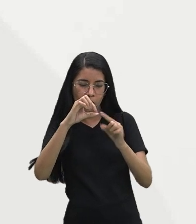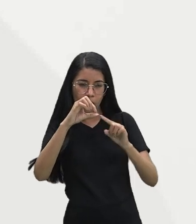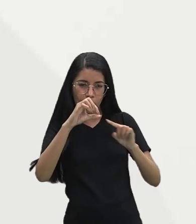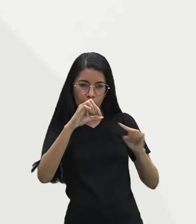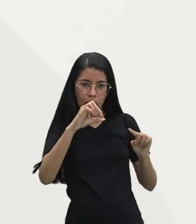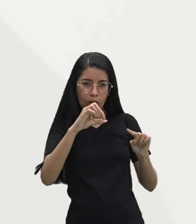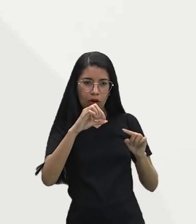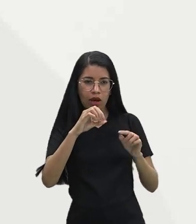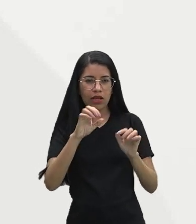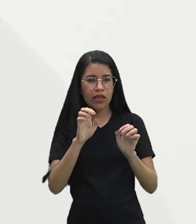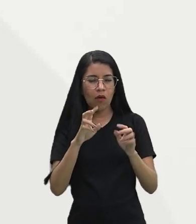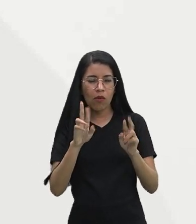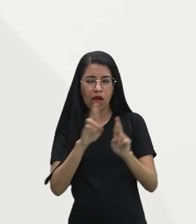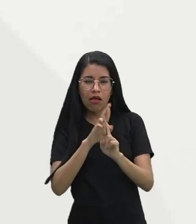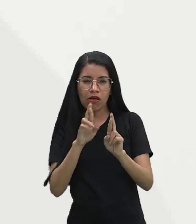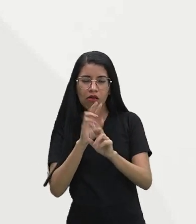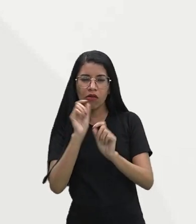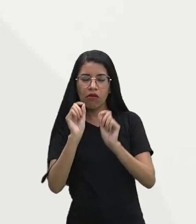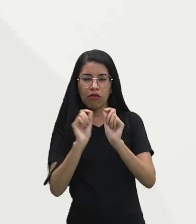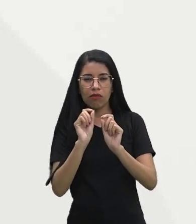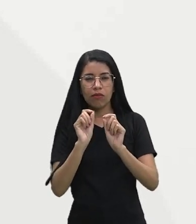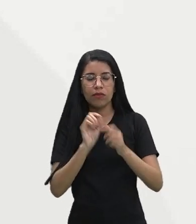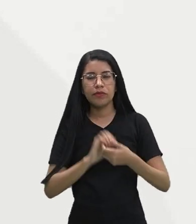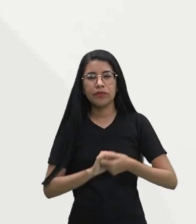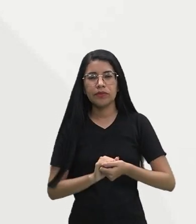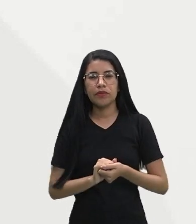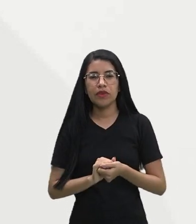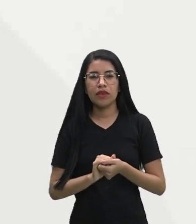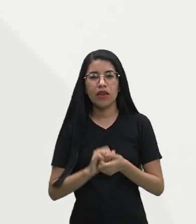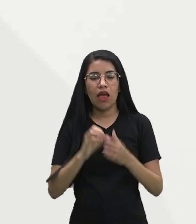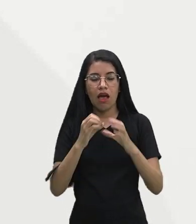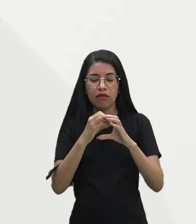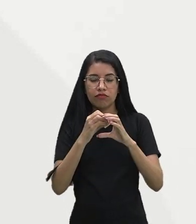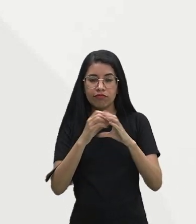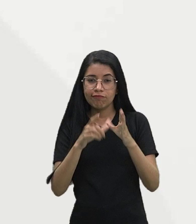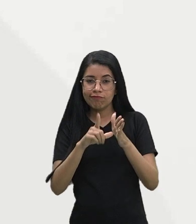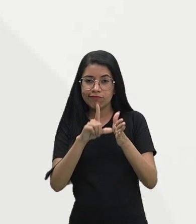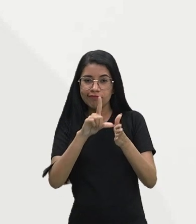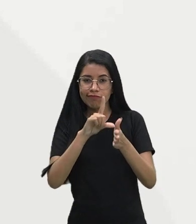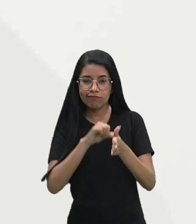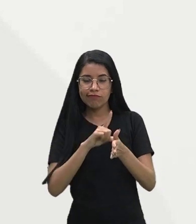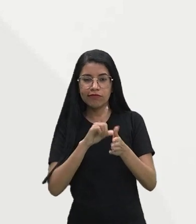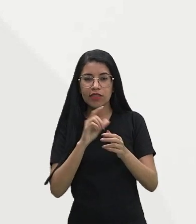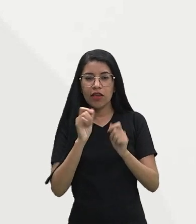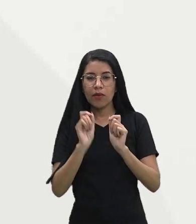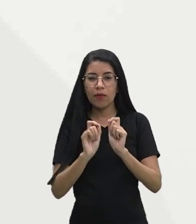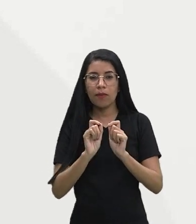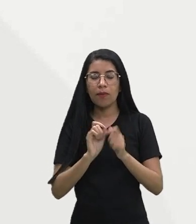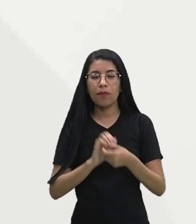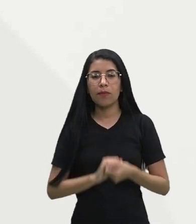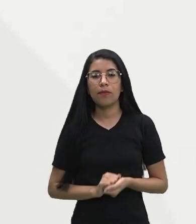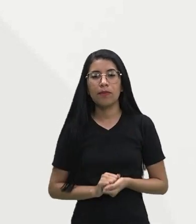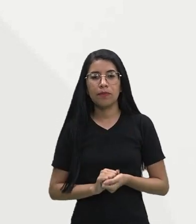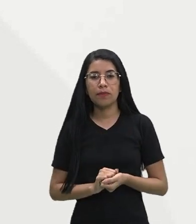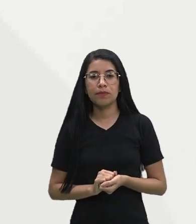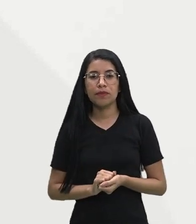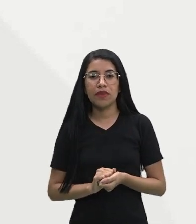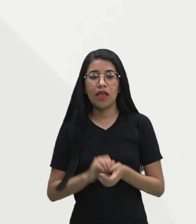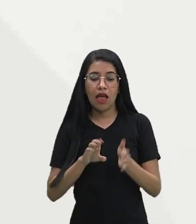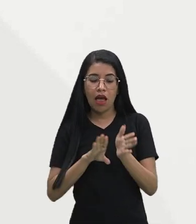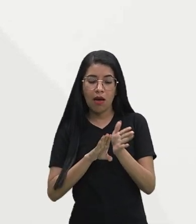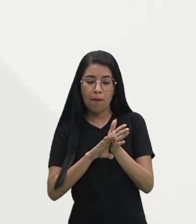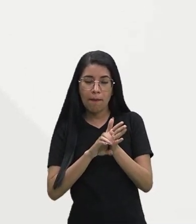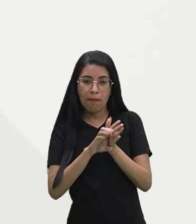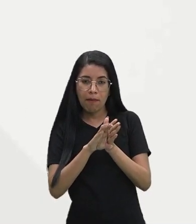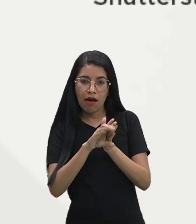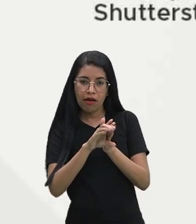se associou às células primitivas é que elas se associaram a